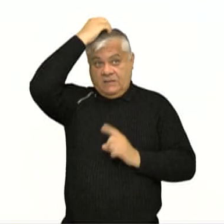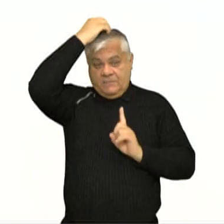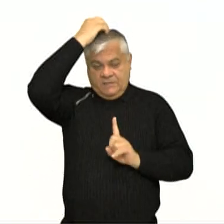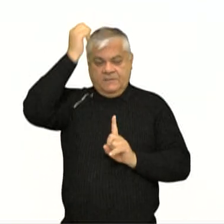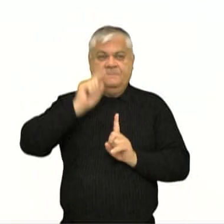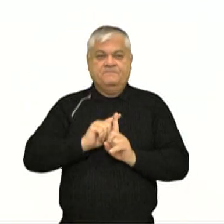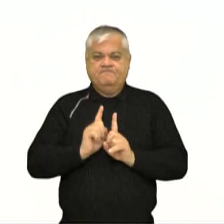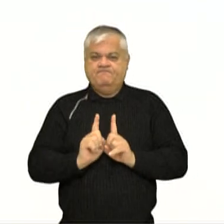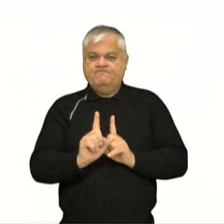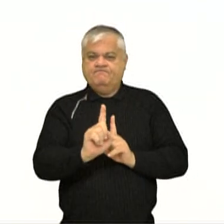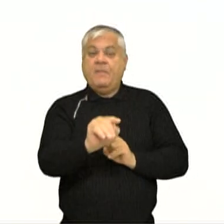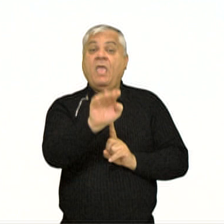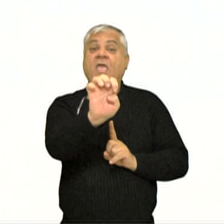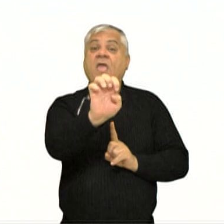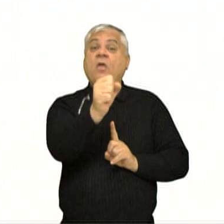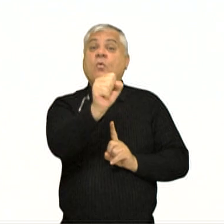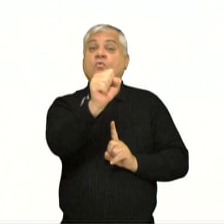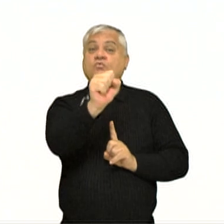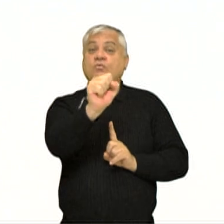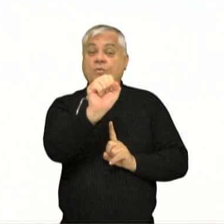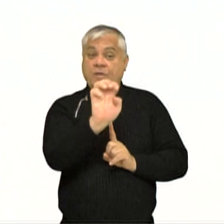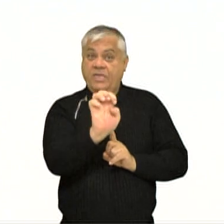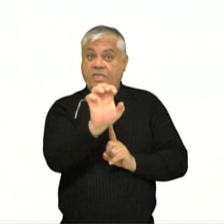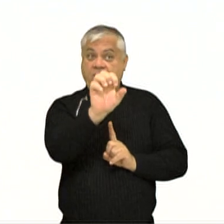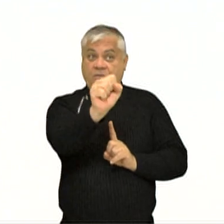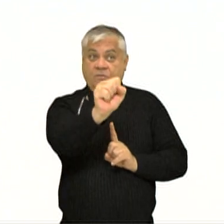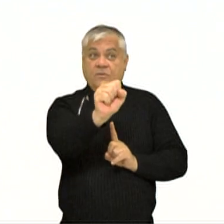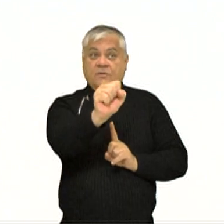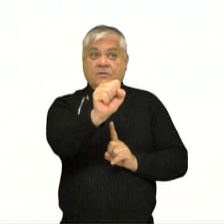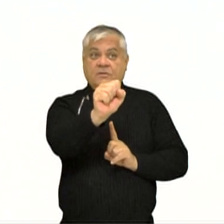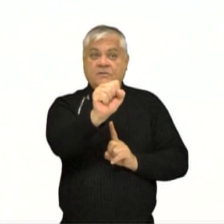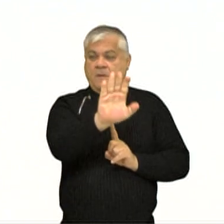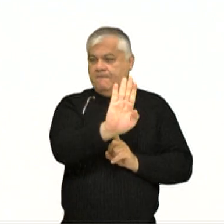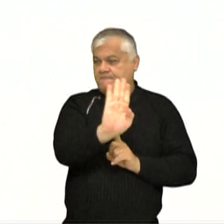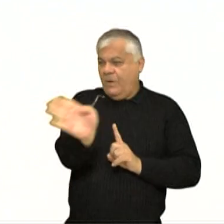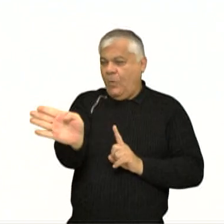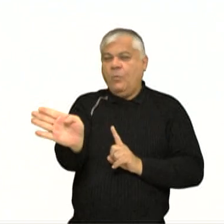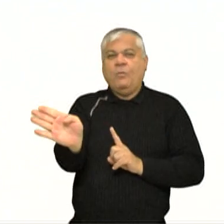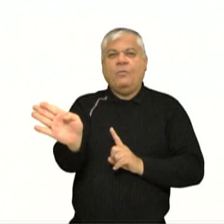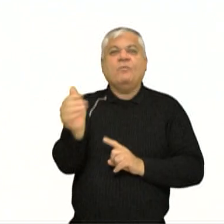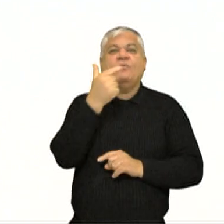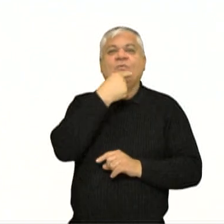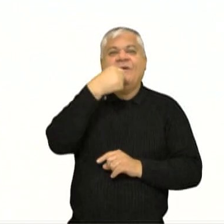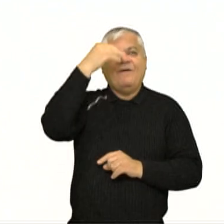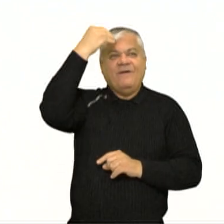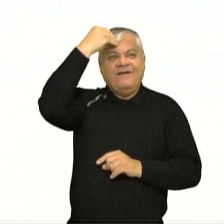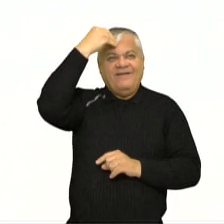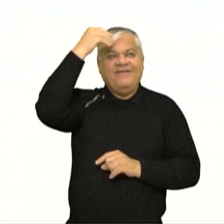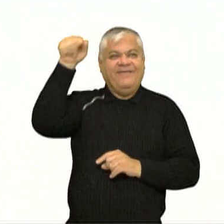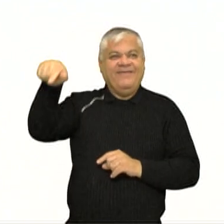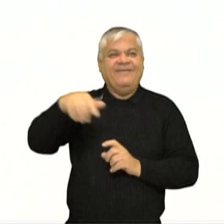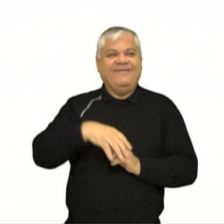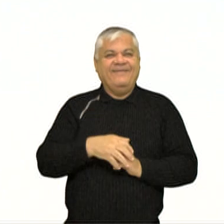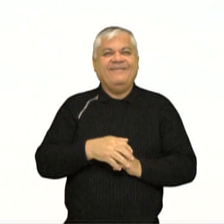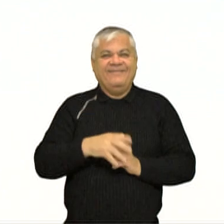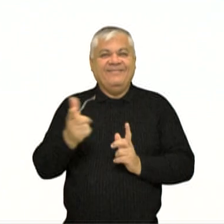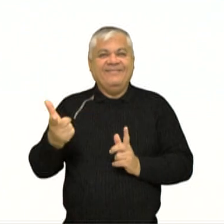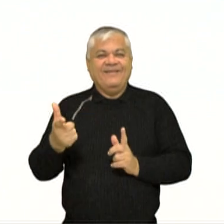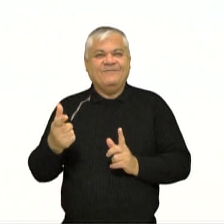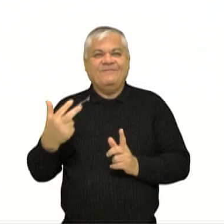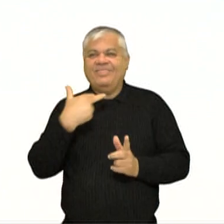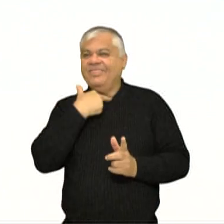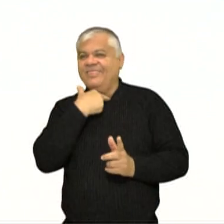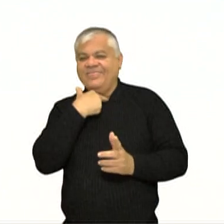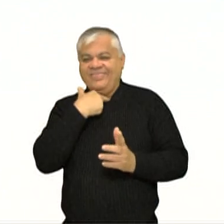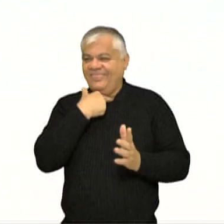casa E8 e ataca a diagonal direta o rei, ó. Tá vendo? As próprias peças do rei impedem